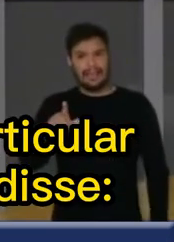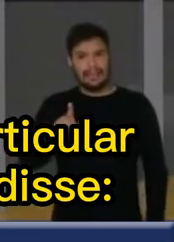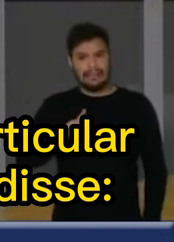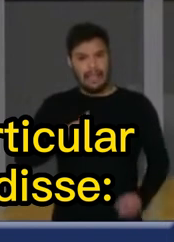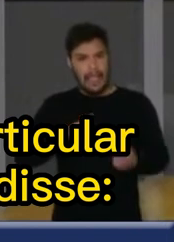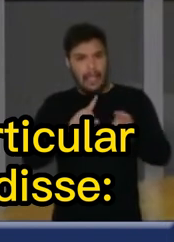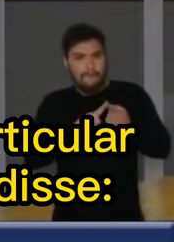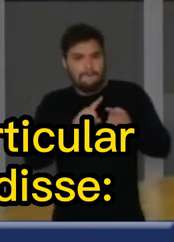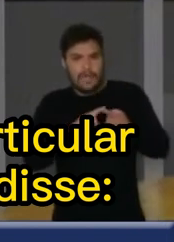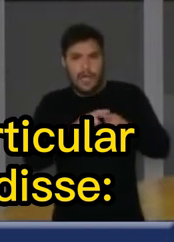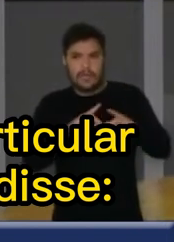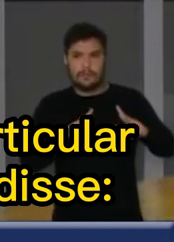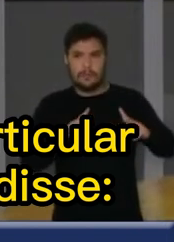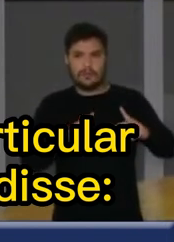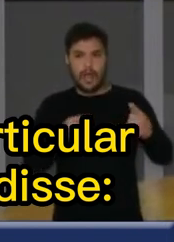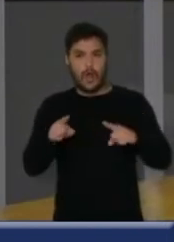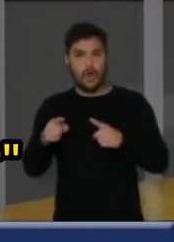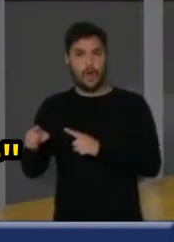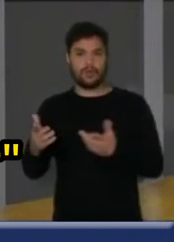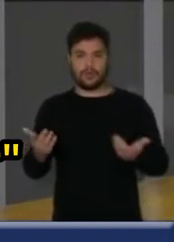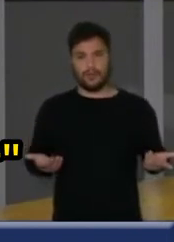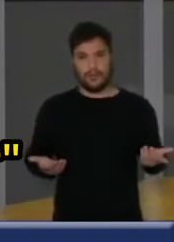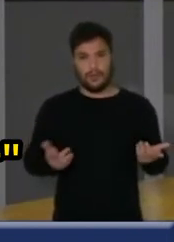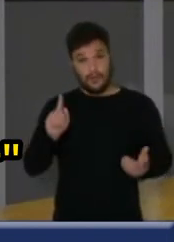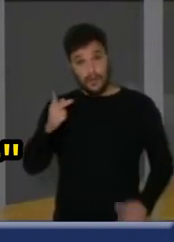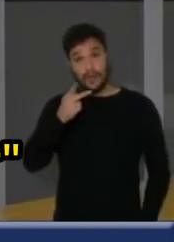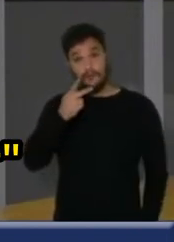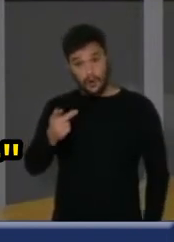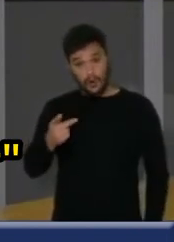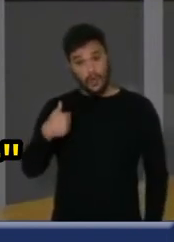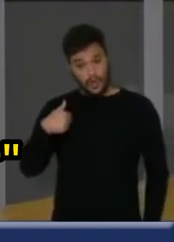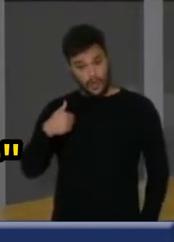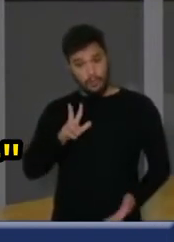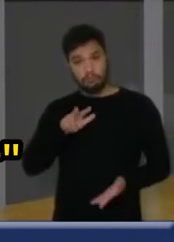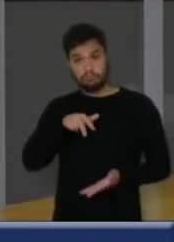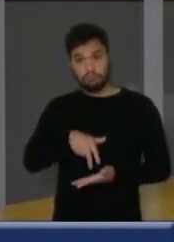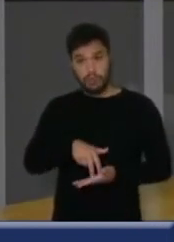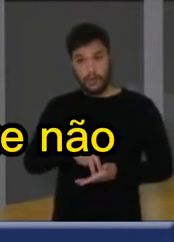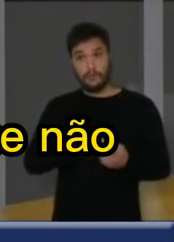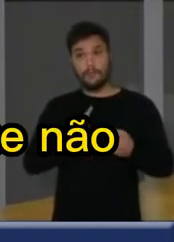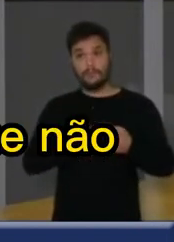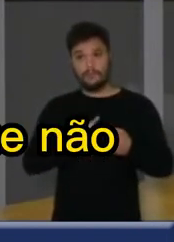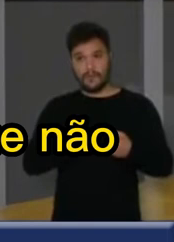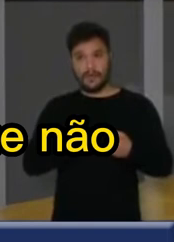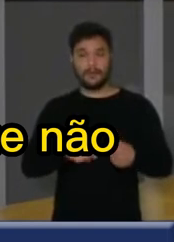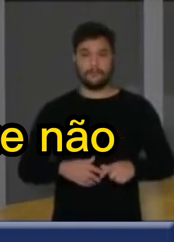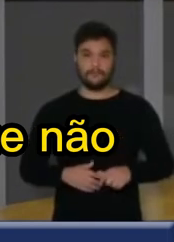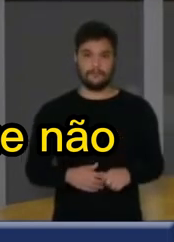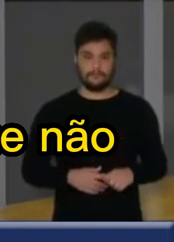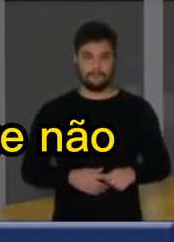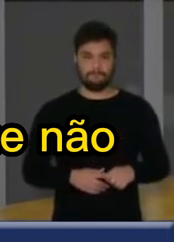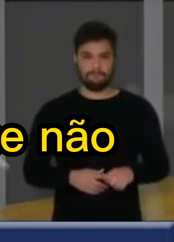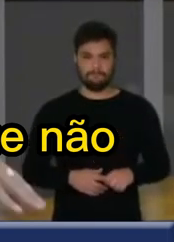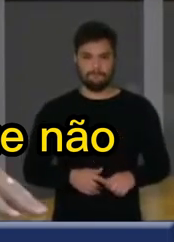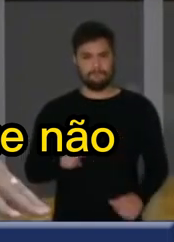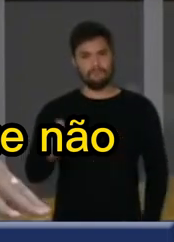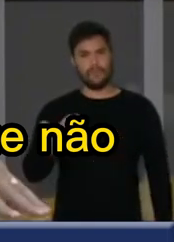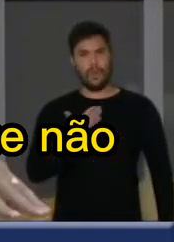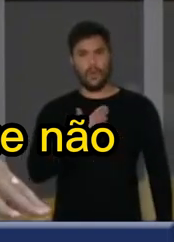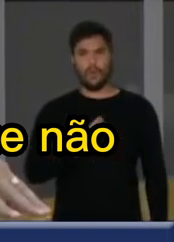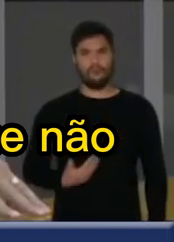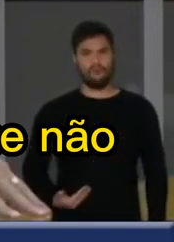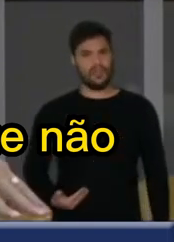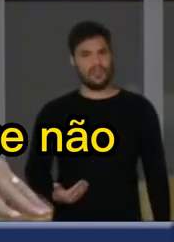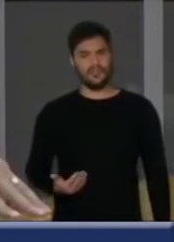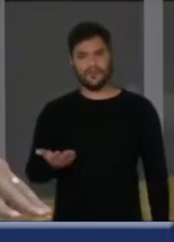particular contra seus adversários. E ele disse, eu estou aqui para me vingar. Um governo, um desgoverno que não